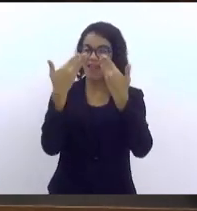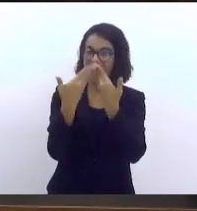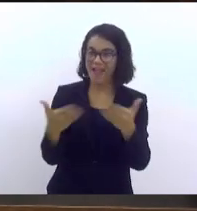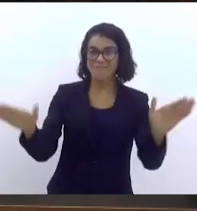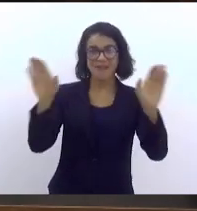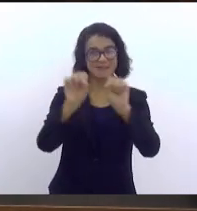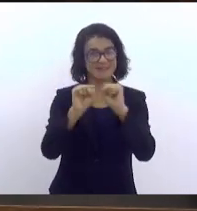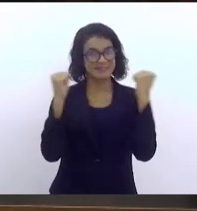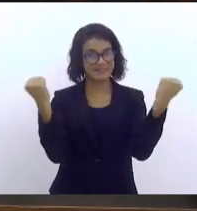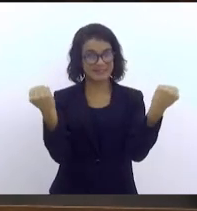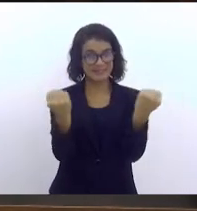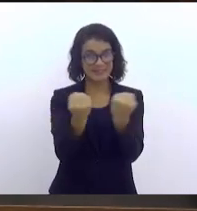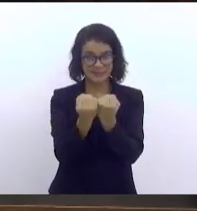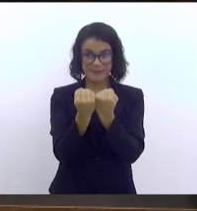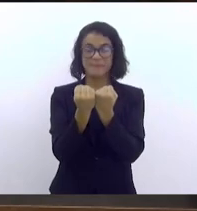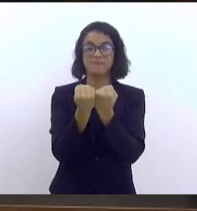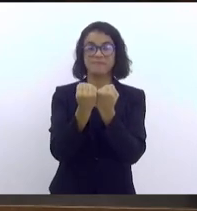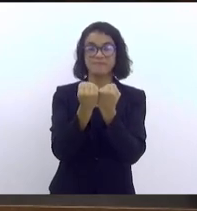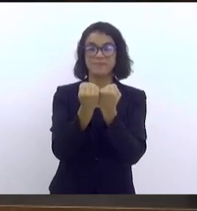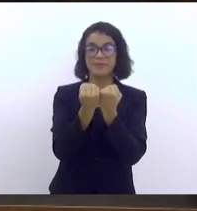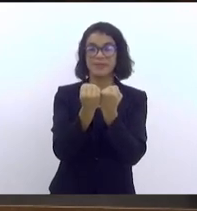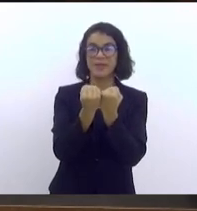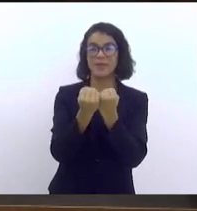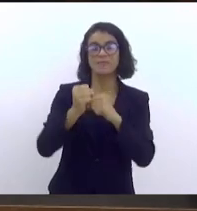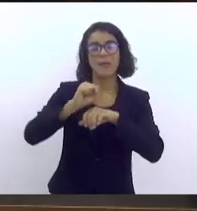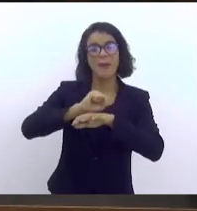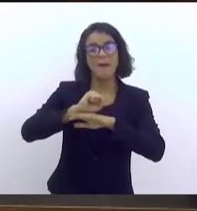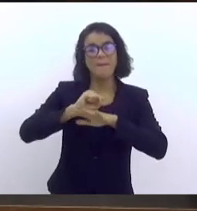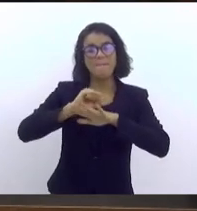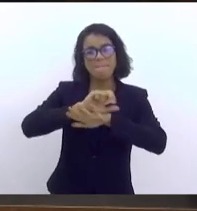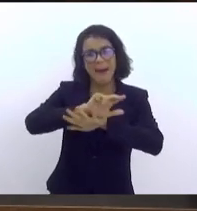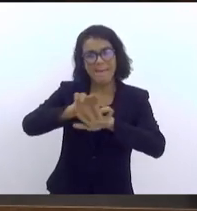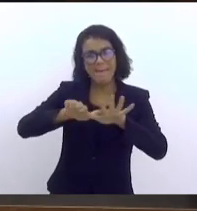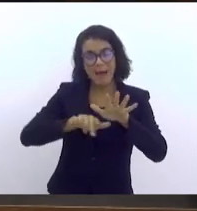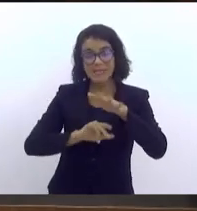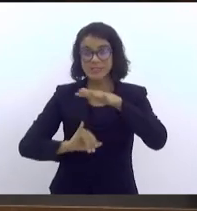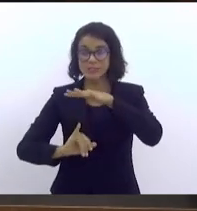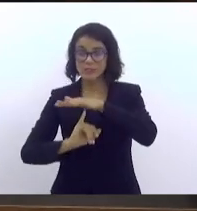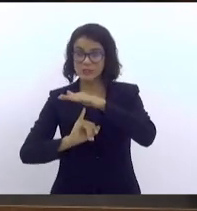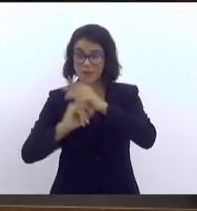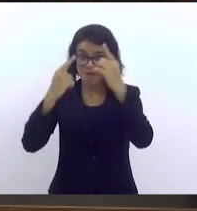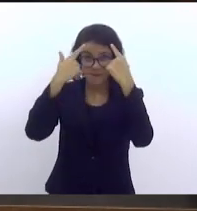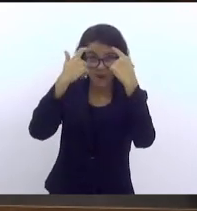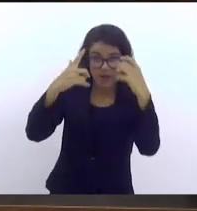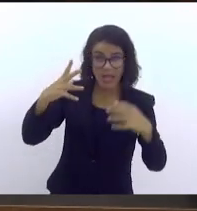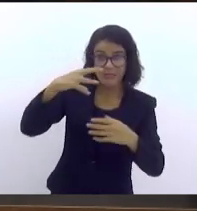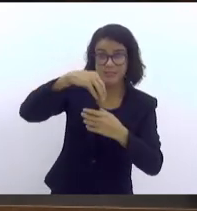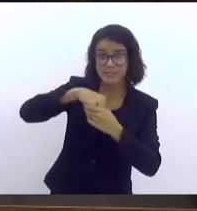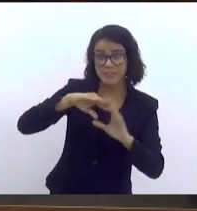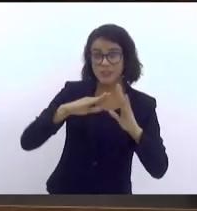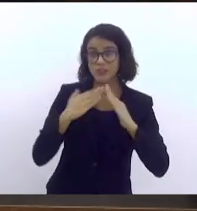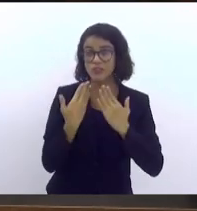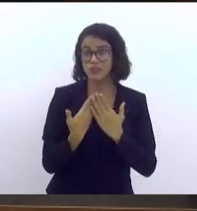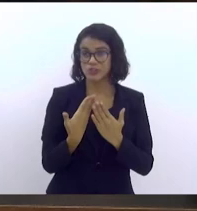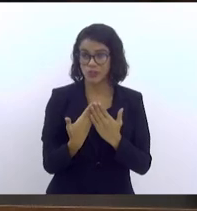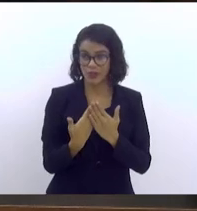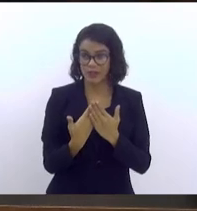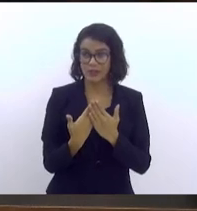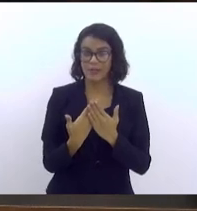seminário Inter institucional violência e unidades escolares